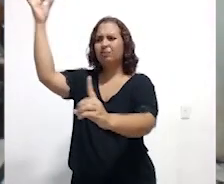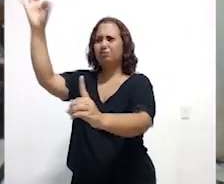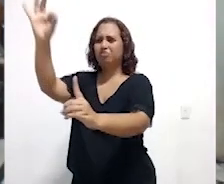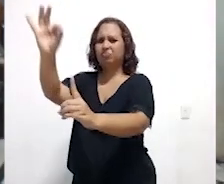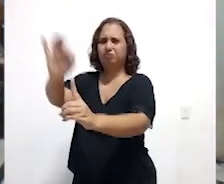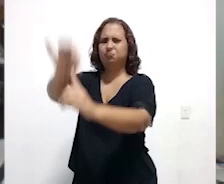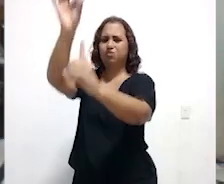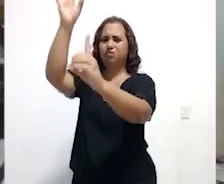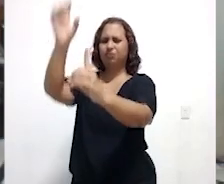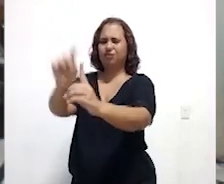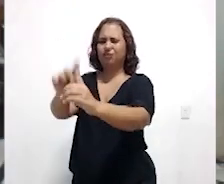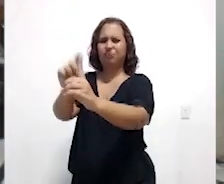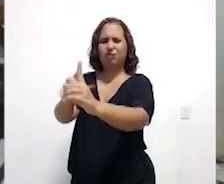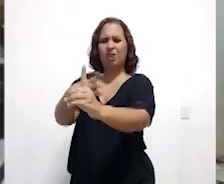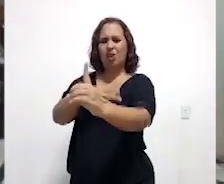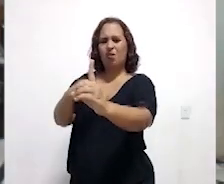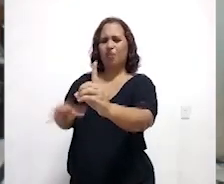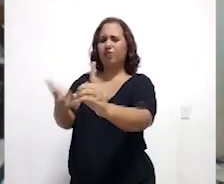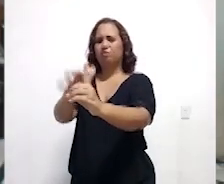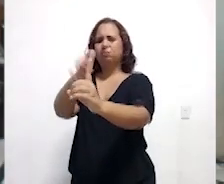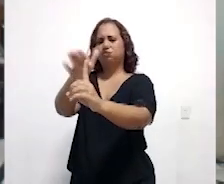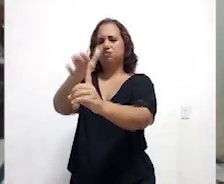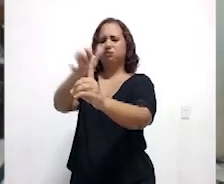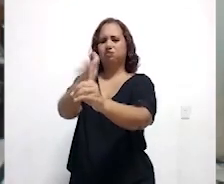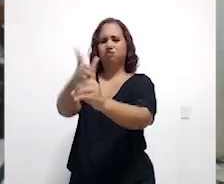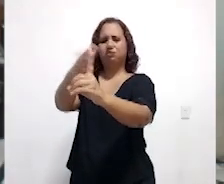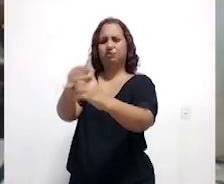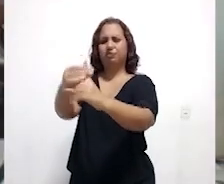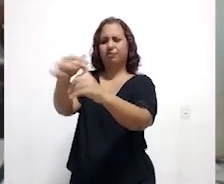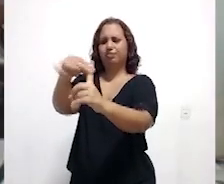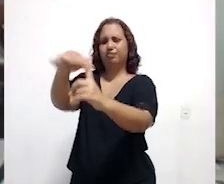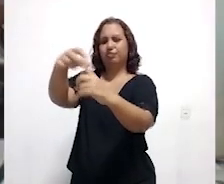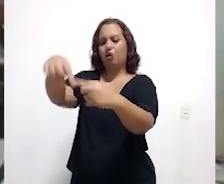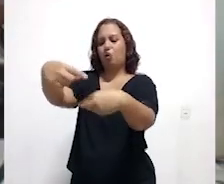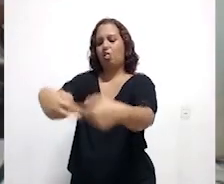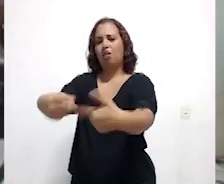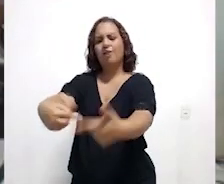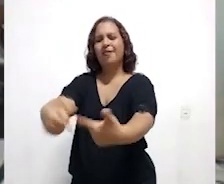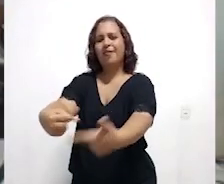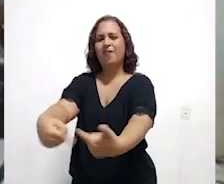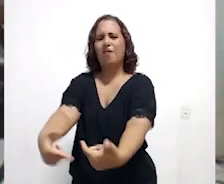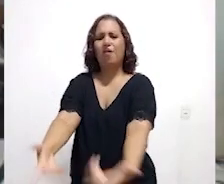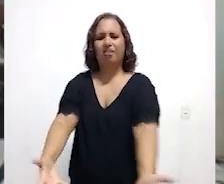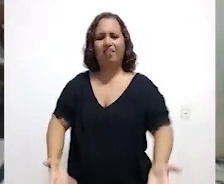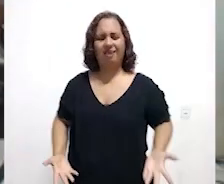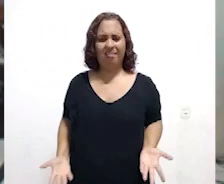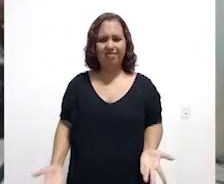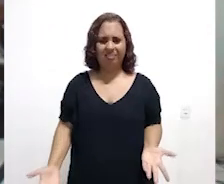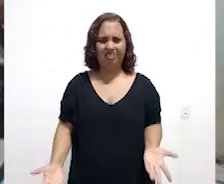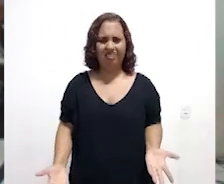fazendo seu filho ter convulsões e rolar, convulsionando-se pelo chão.